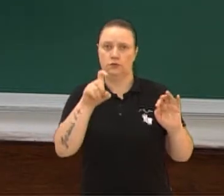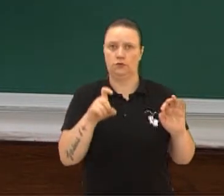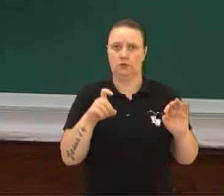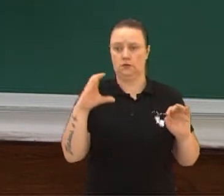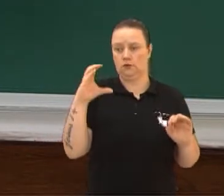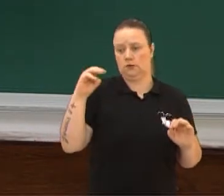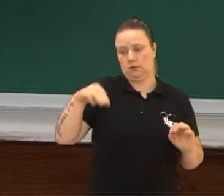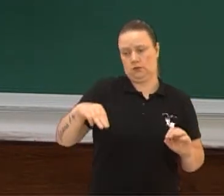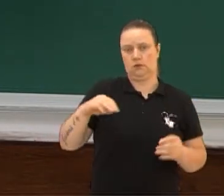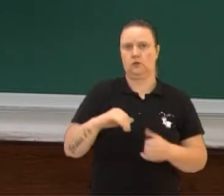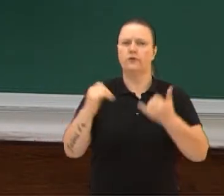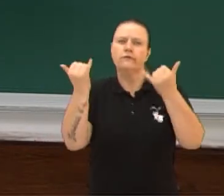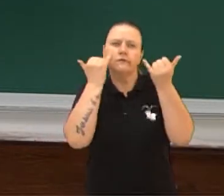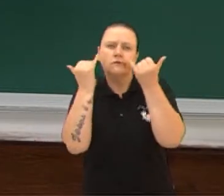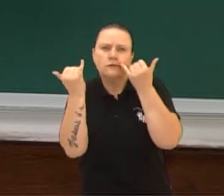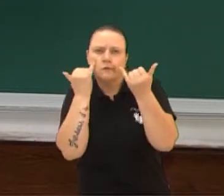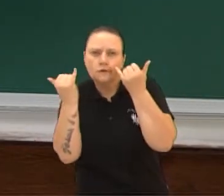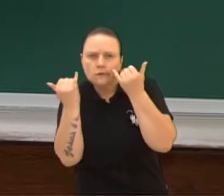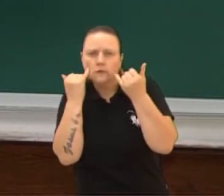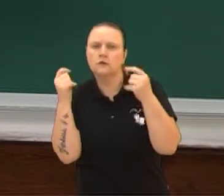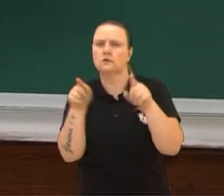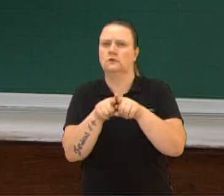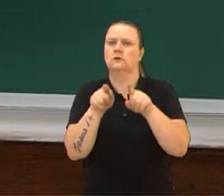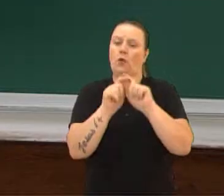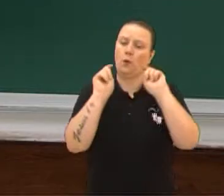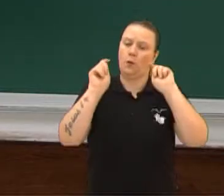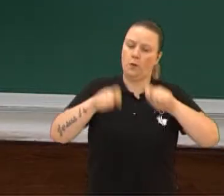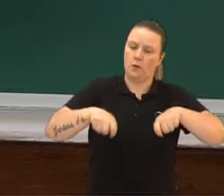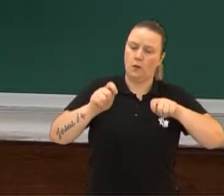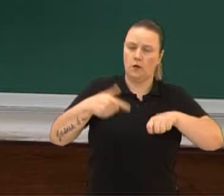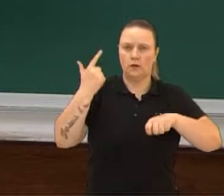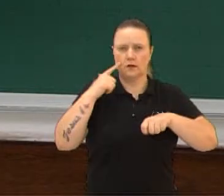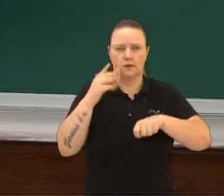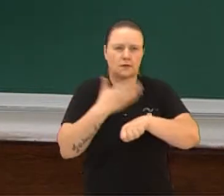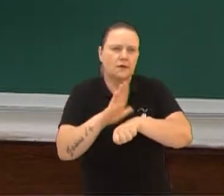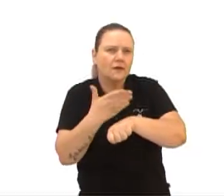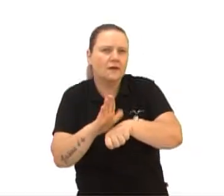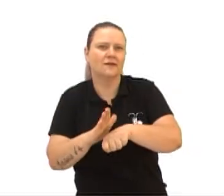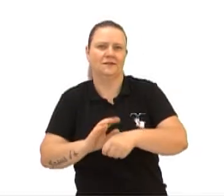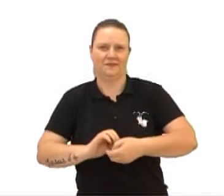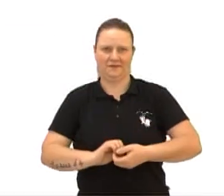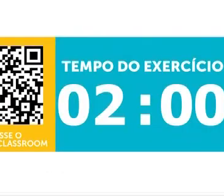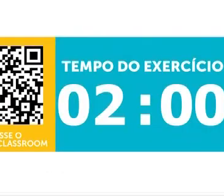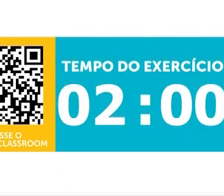informações que a prof já te deu ali, você vai conseguir resolver esse exercício.